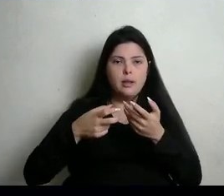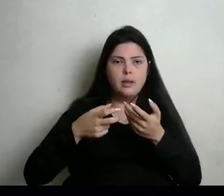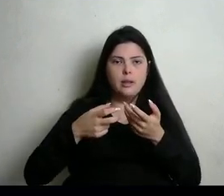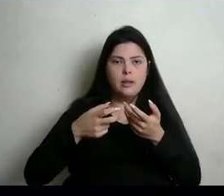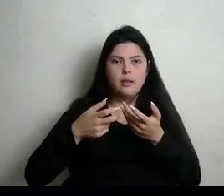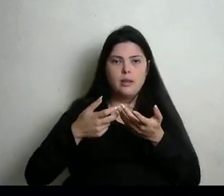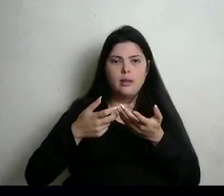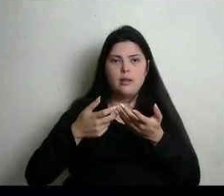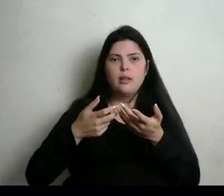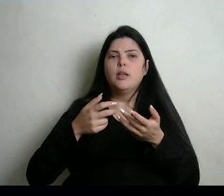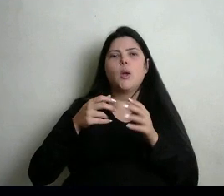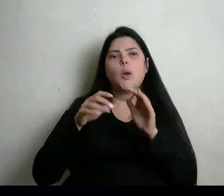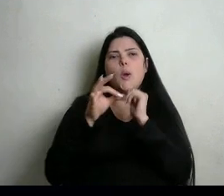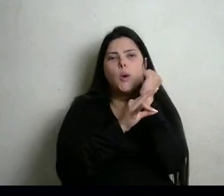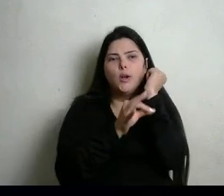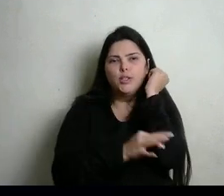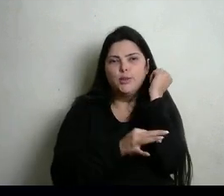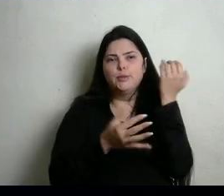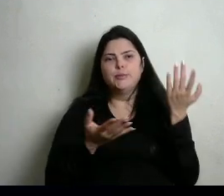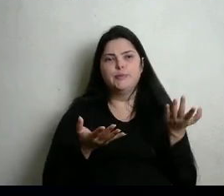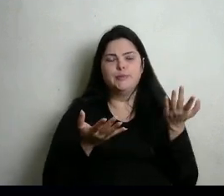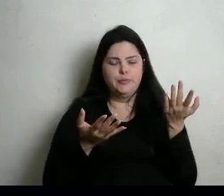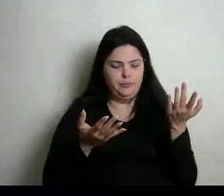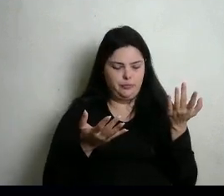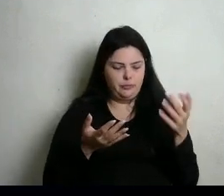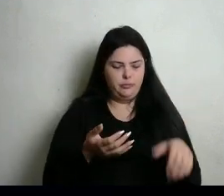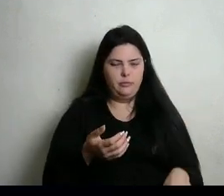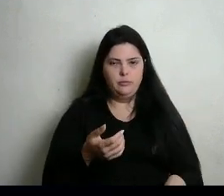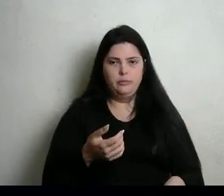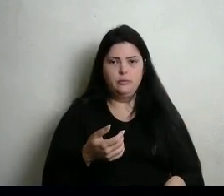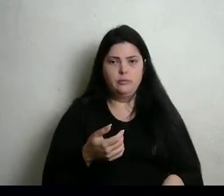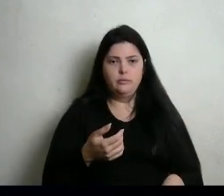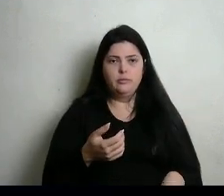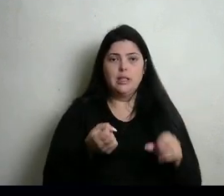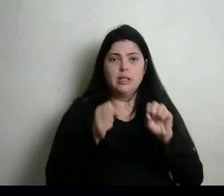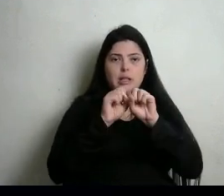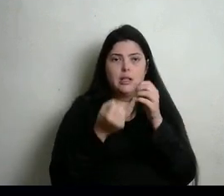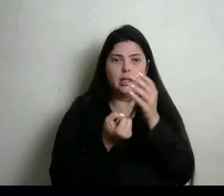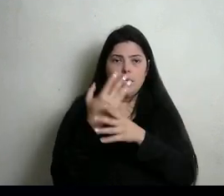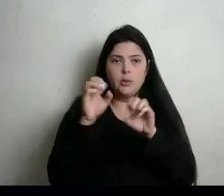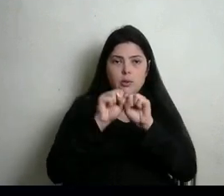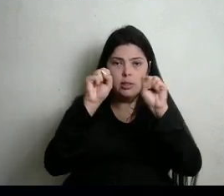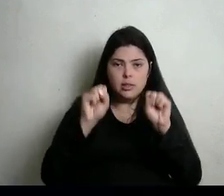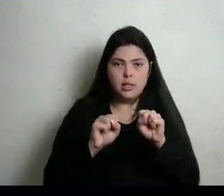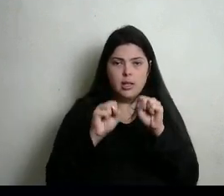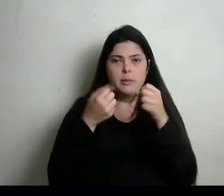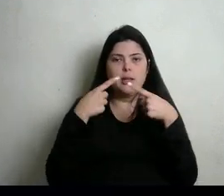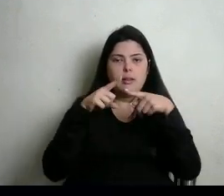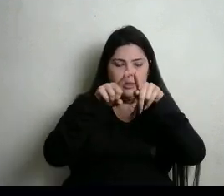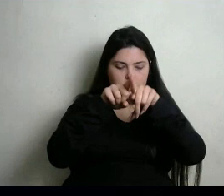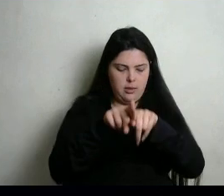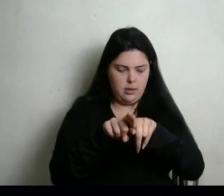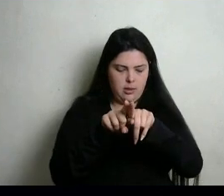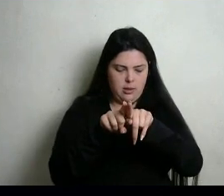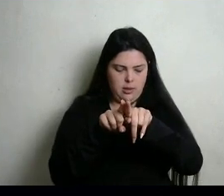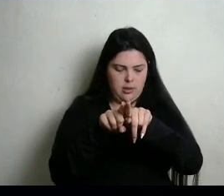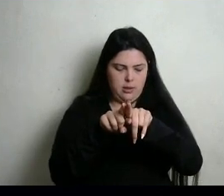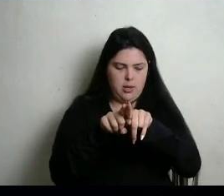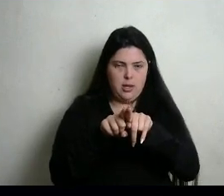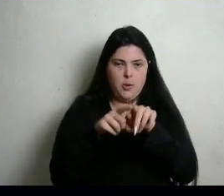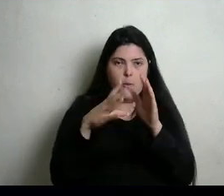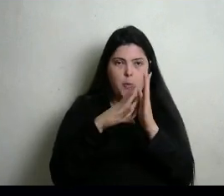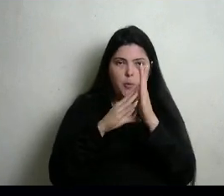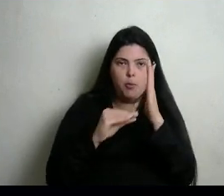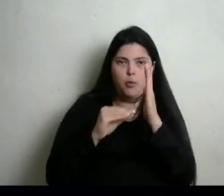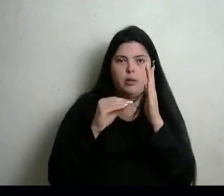fiz? Eu criei um sisteminha que integra com um dos modelos da